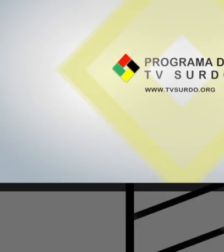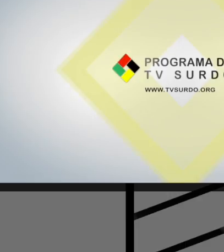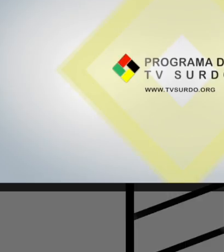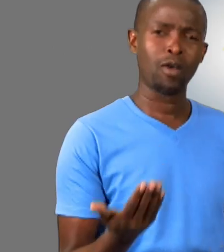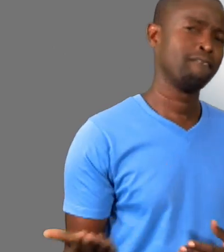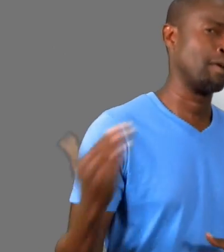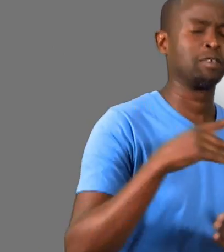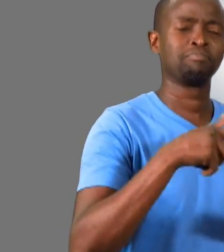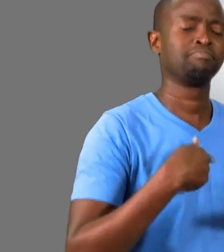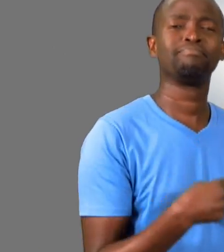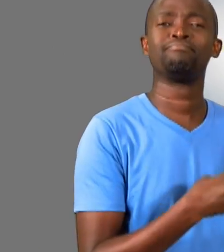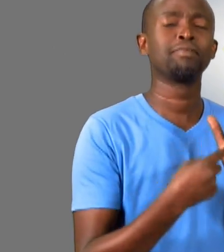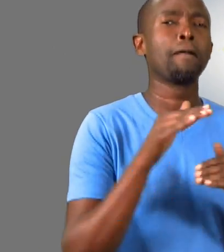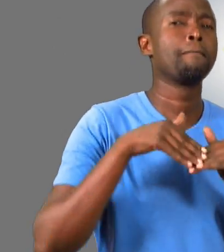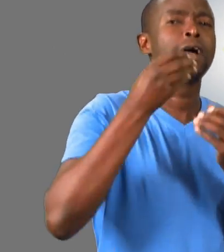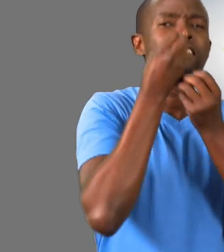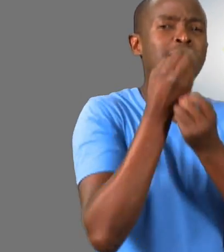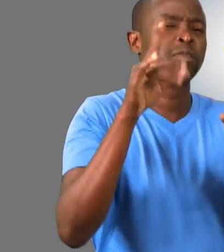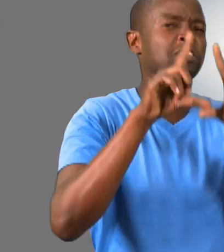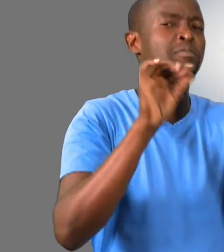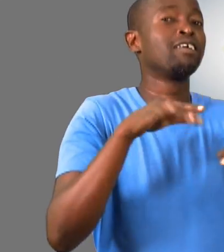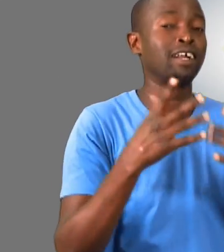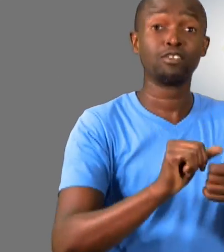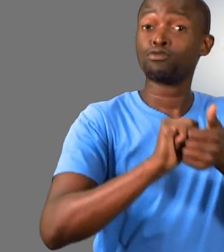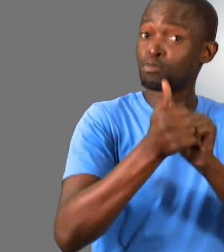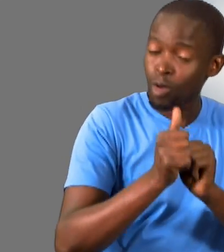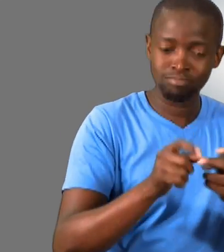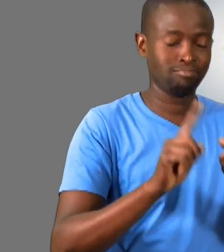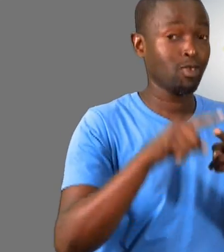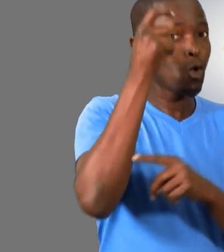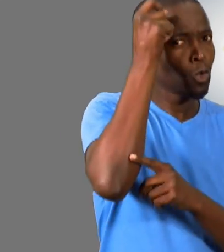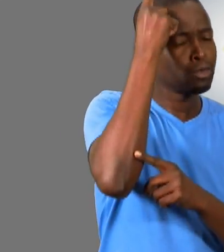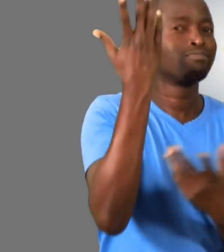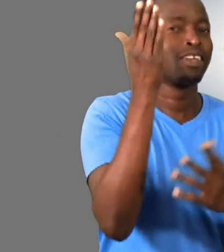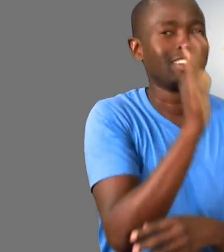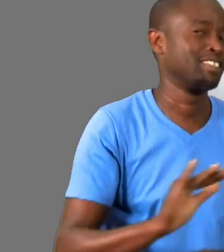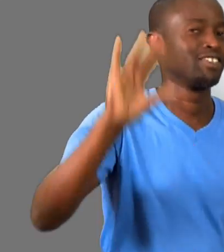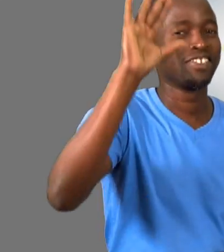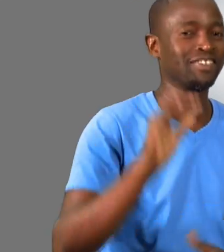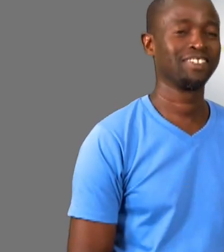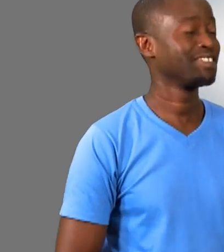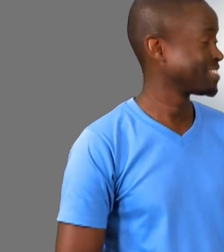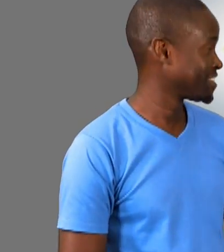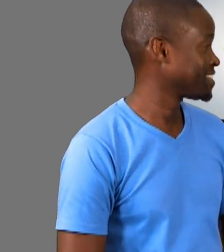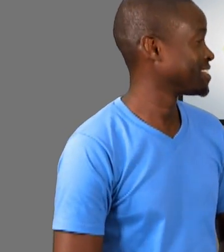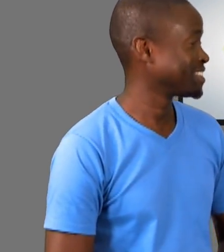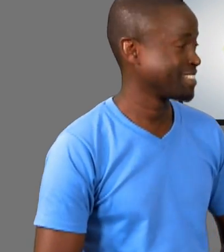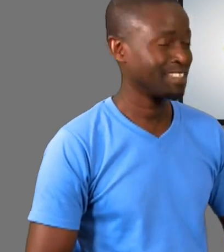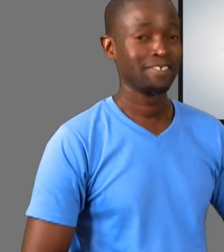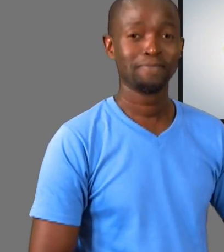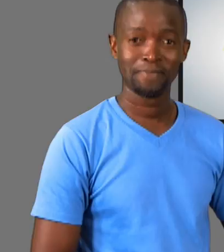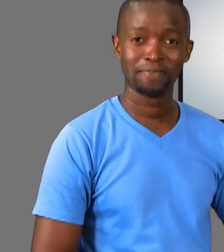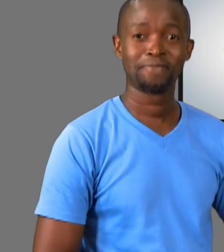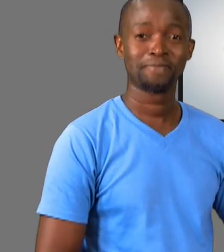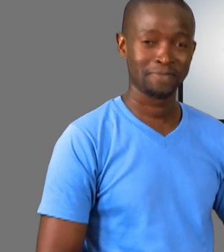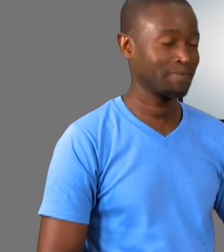doença. Vamos agora acompanhar informações do Desporto e Cultura Nacional. Deixamos a